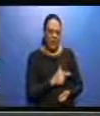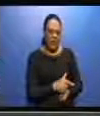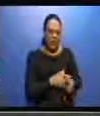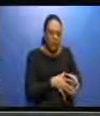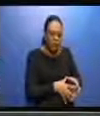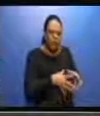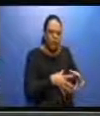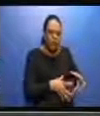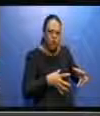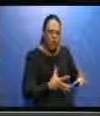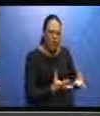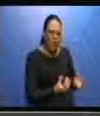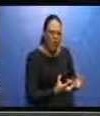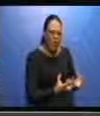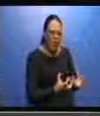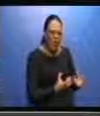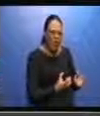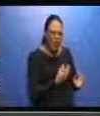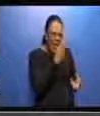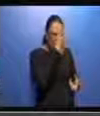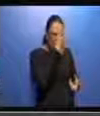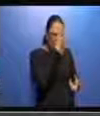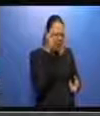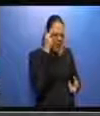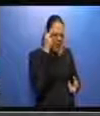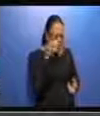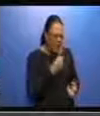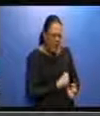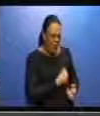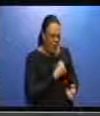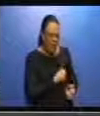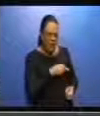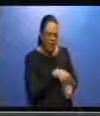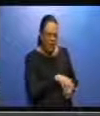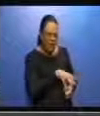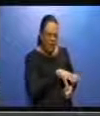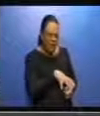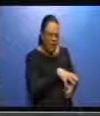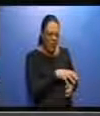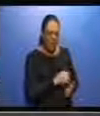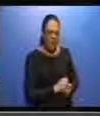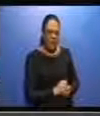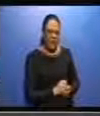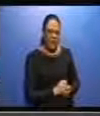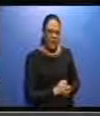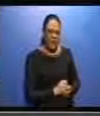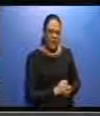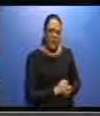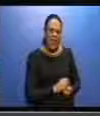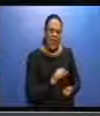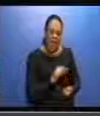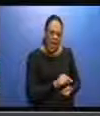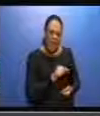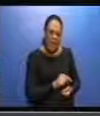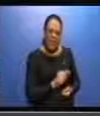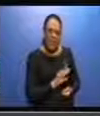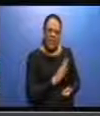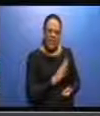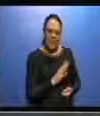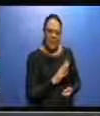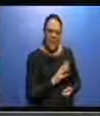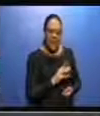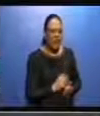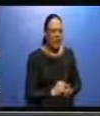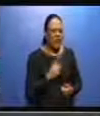inchaço urbano ou seja as populações se concentraram muito nas áreas urbanas nas cidades isso dificultou